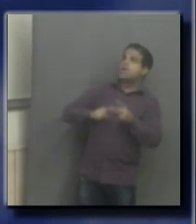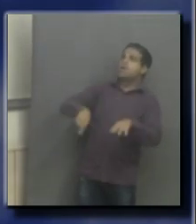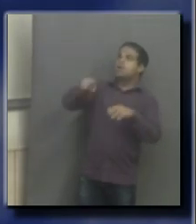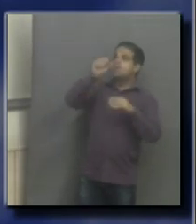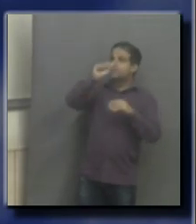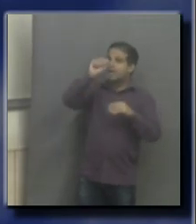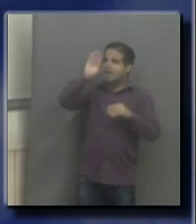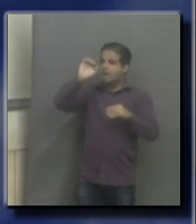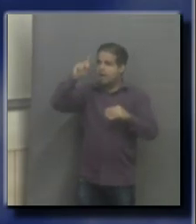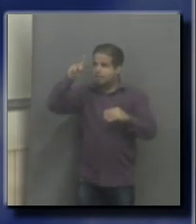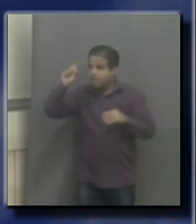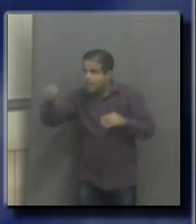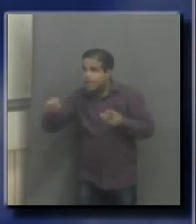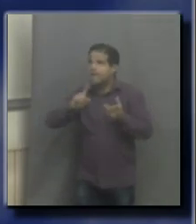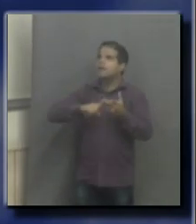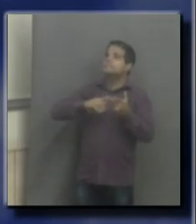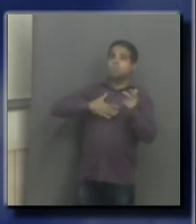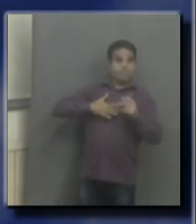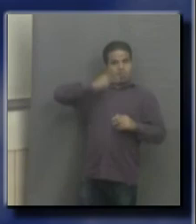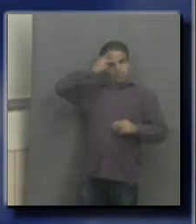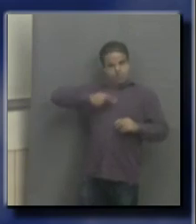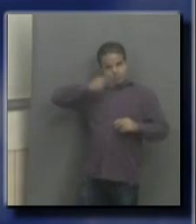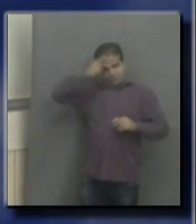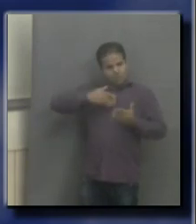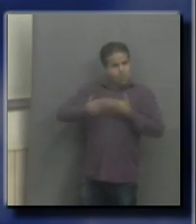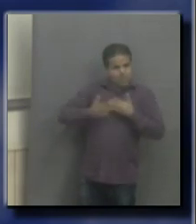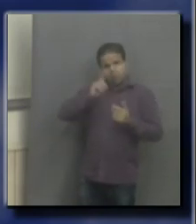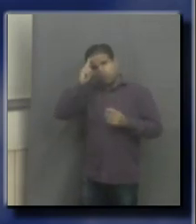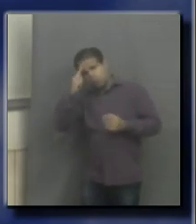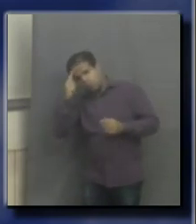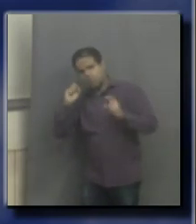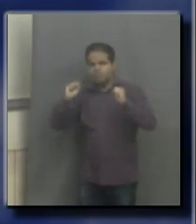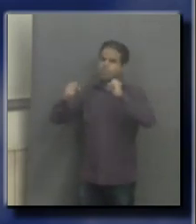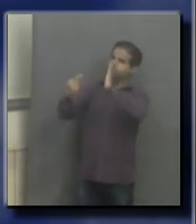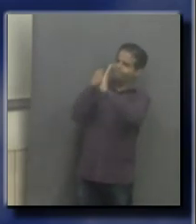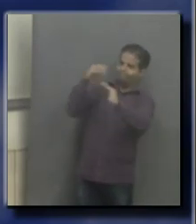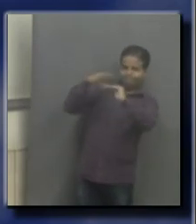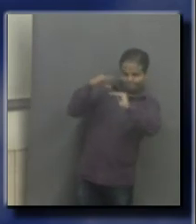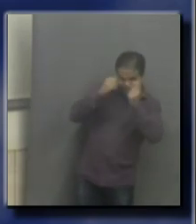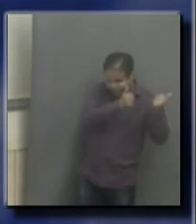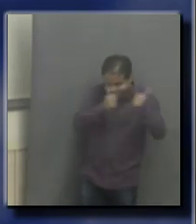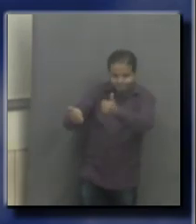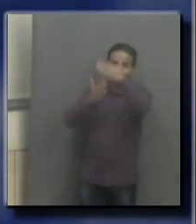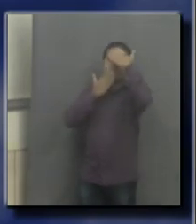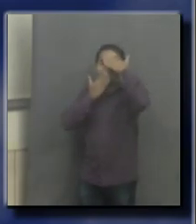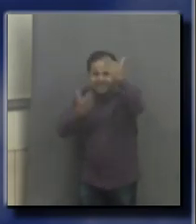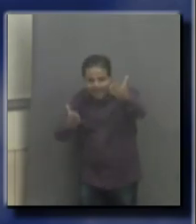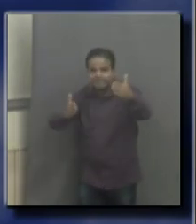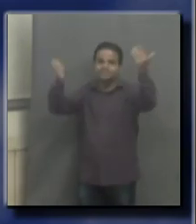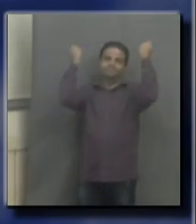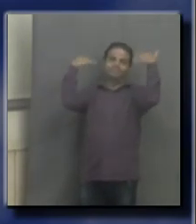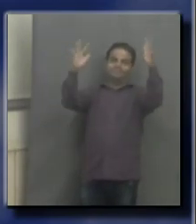está à disposição para qualquer dúvida e para qualquer questão. Muito obrigada.